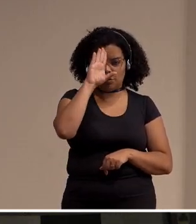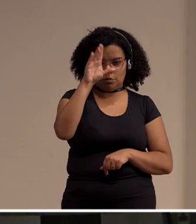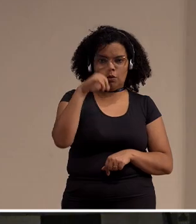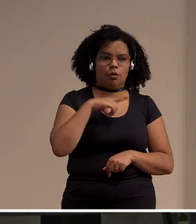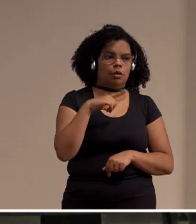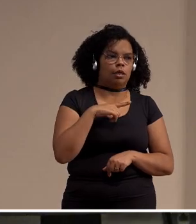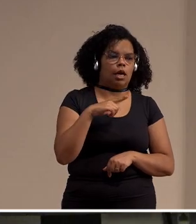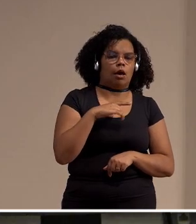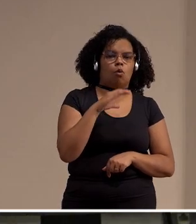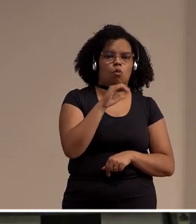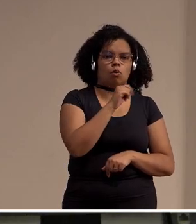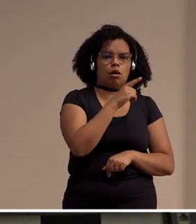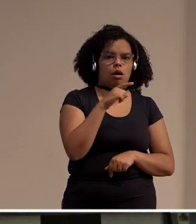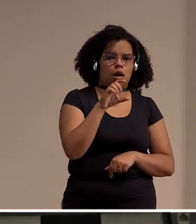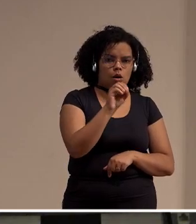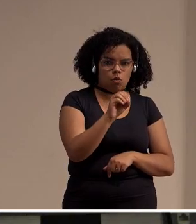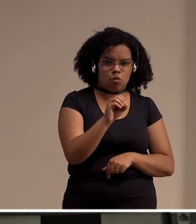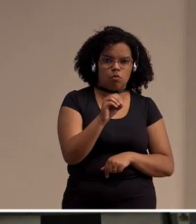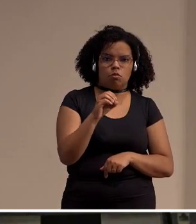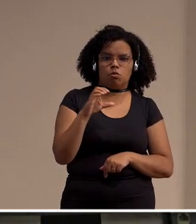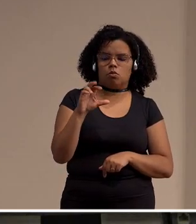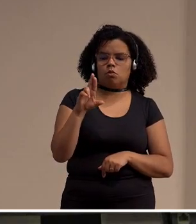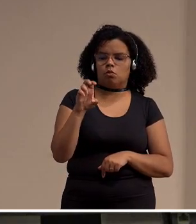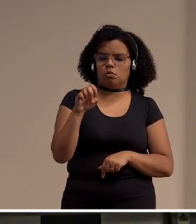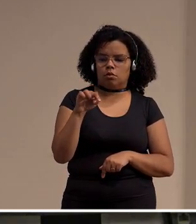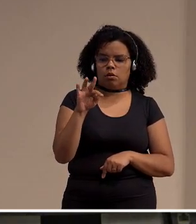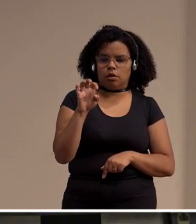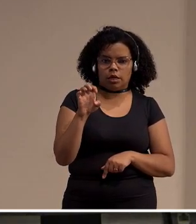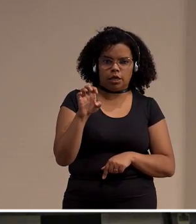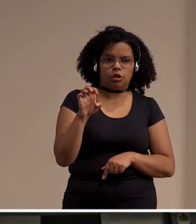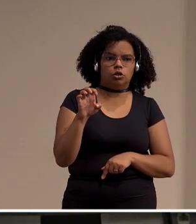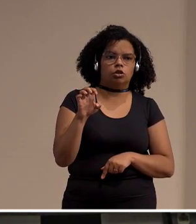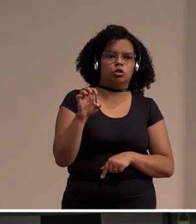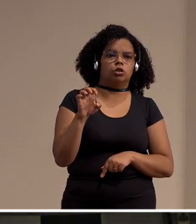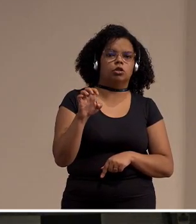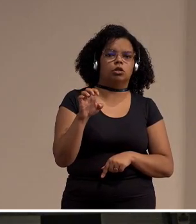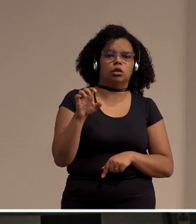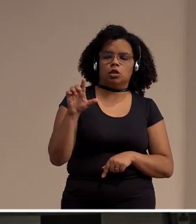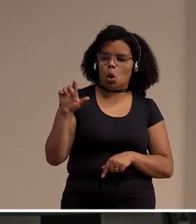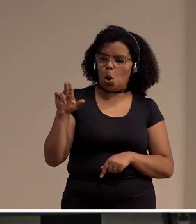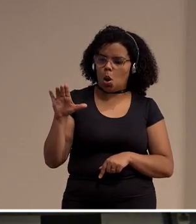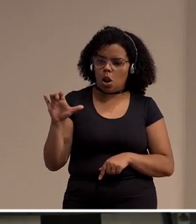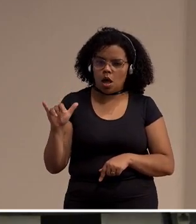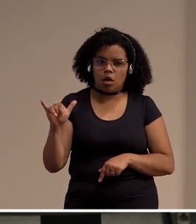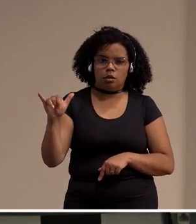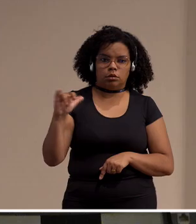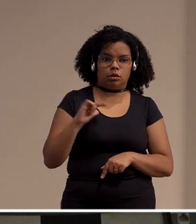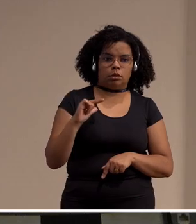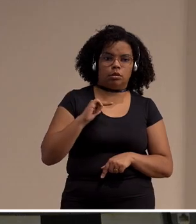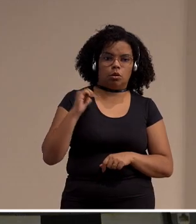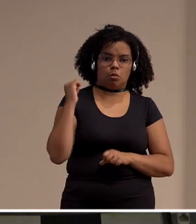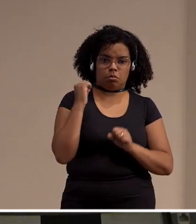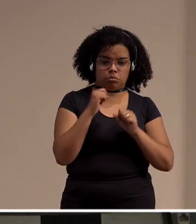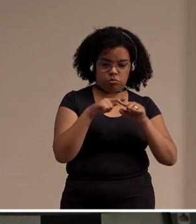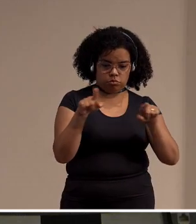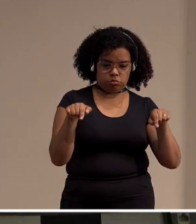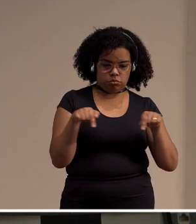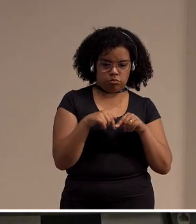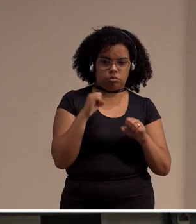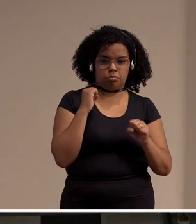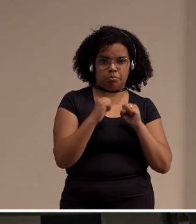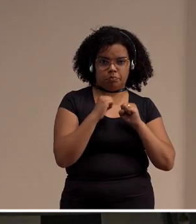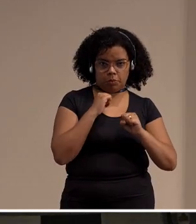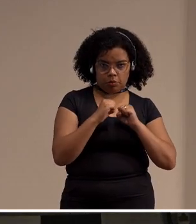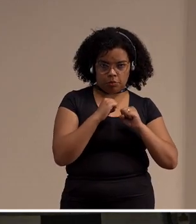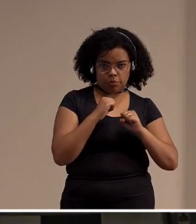que é o Cão, o Crente e Lucy. Ele se passa num matadouro, no interior